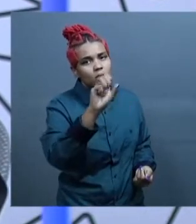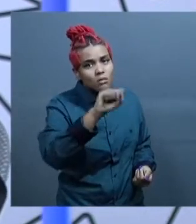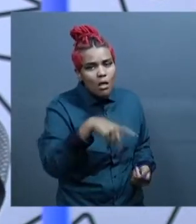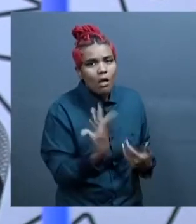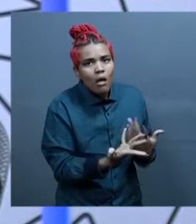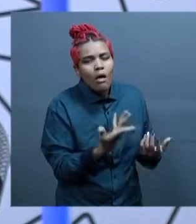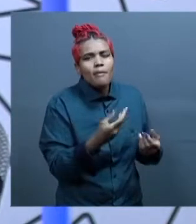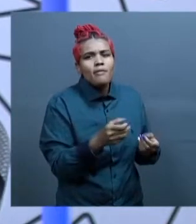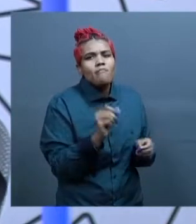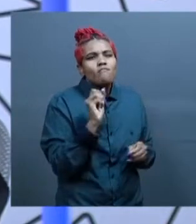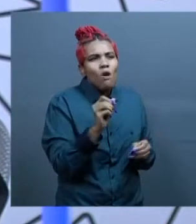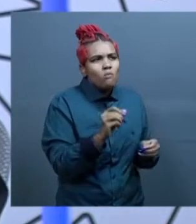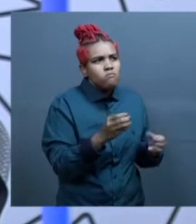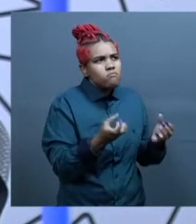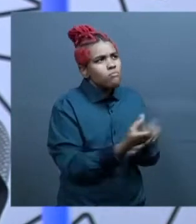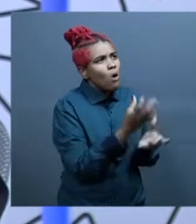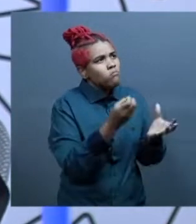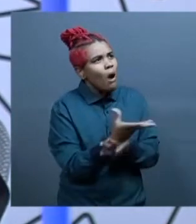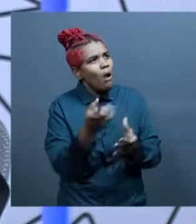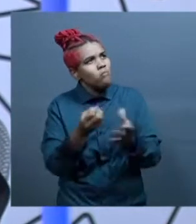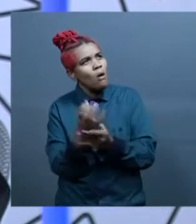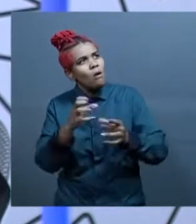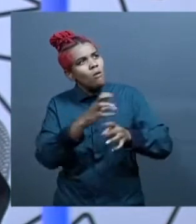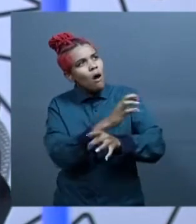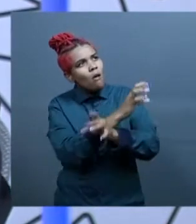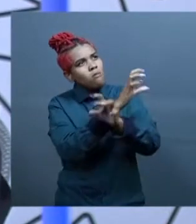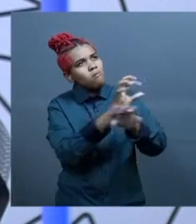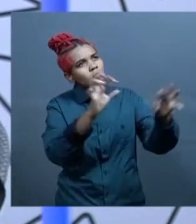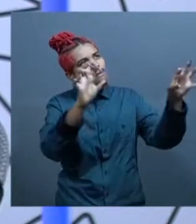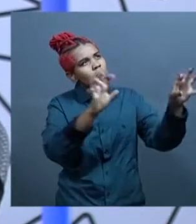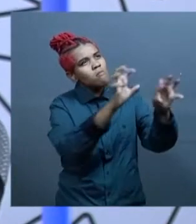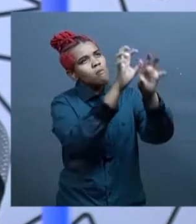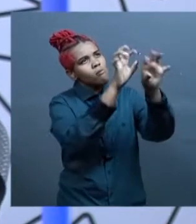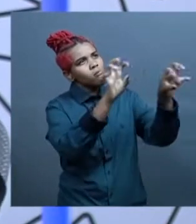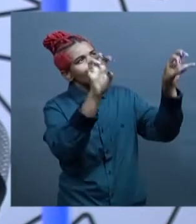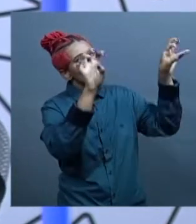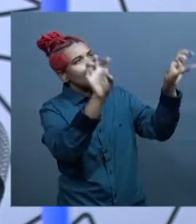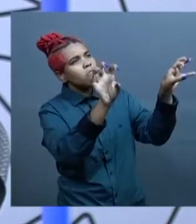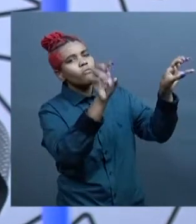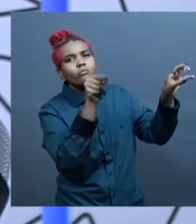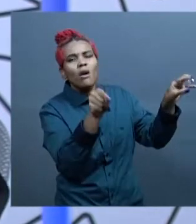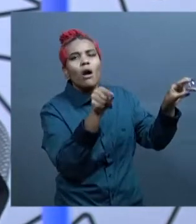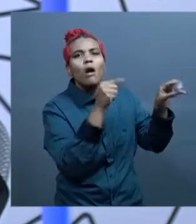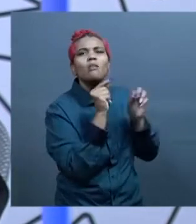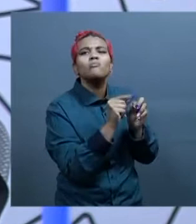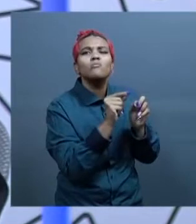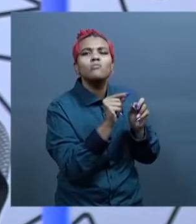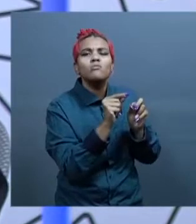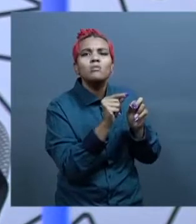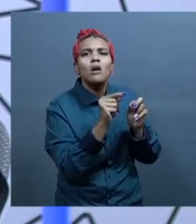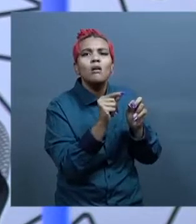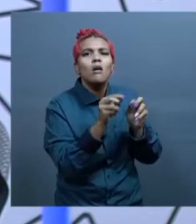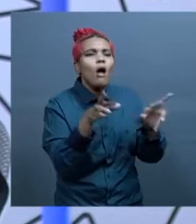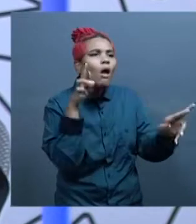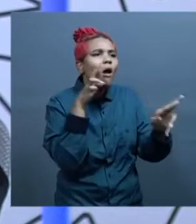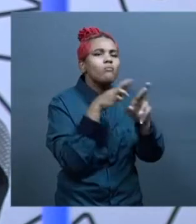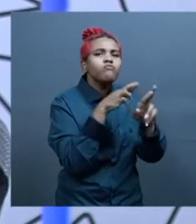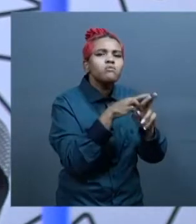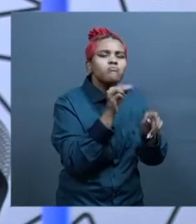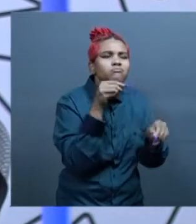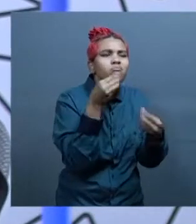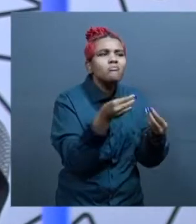uma maior conservação de energia na superfície do planeta isso e isso vai refletir e de certa forma alguns